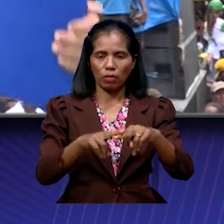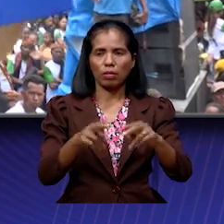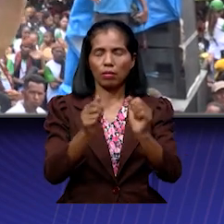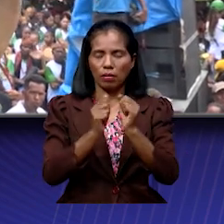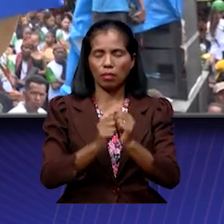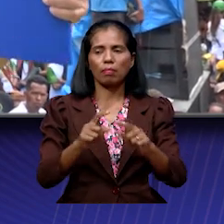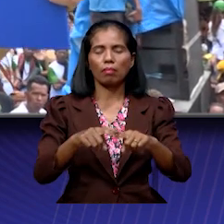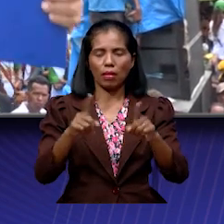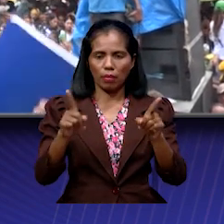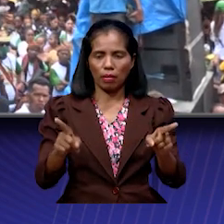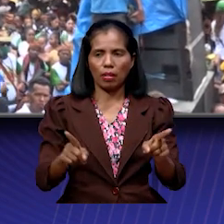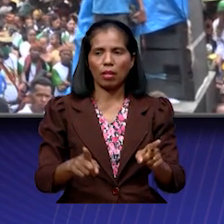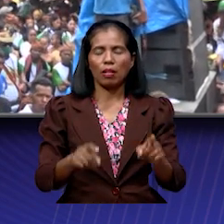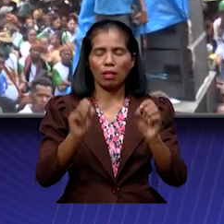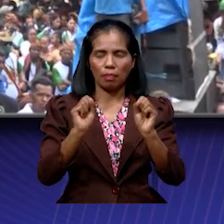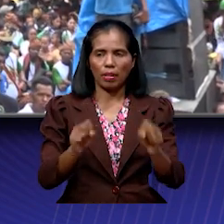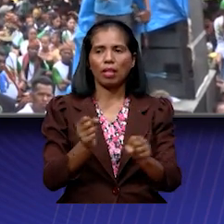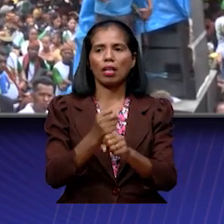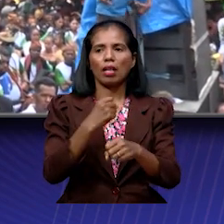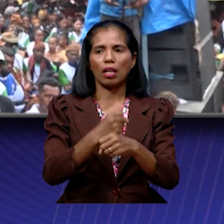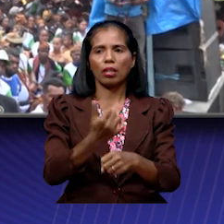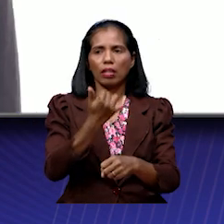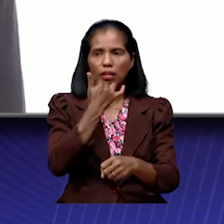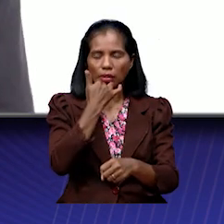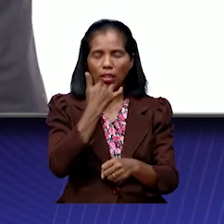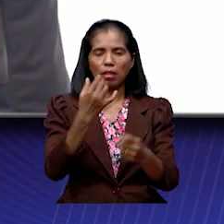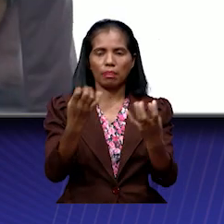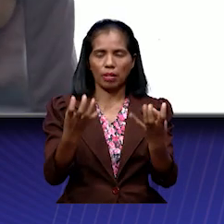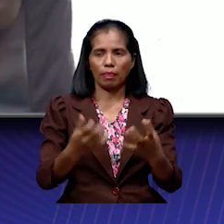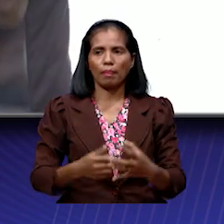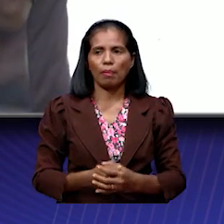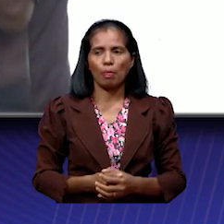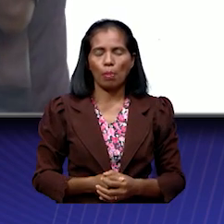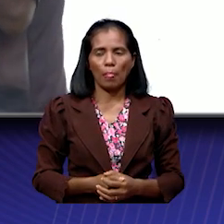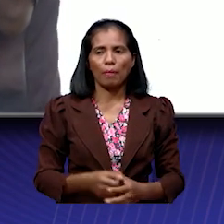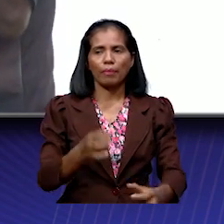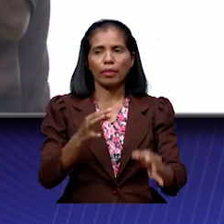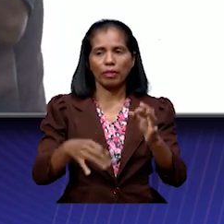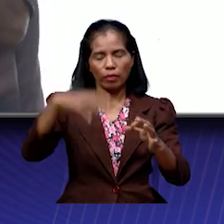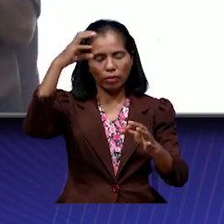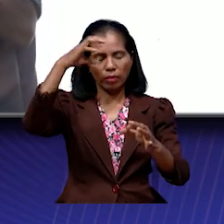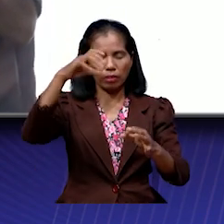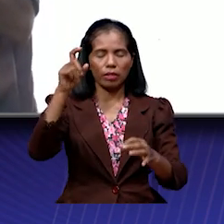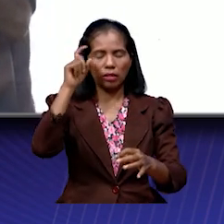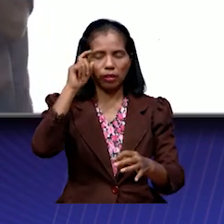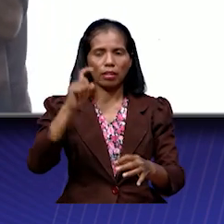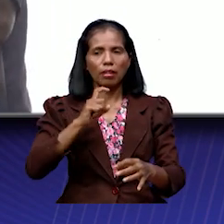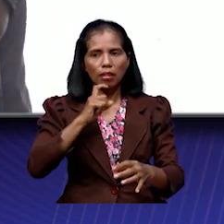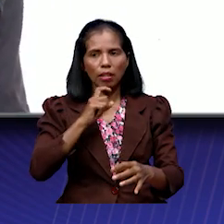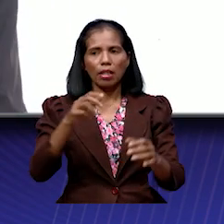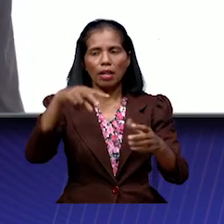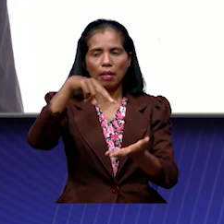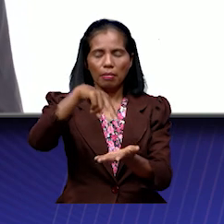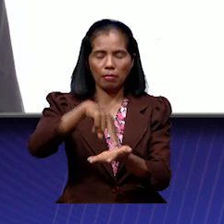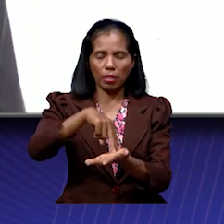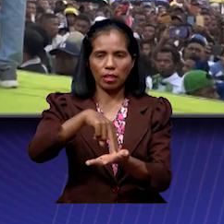mas bele Halo Sala e Halo Sala Bara. Além de nem mais que Udang, mas bem Kairala Xanana Guzmão, Hambrik e